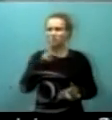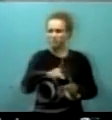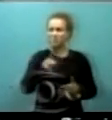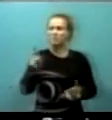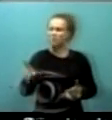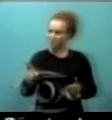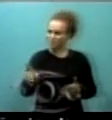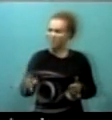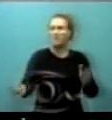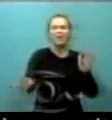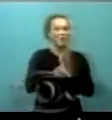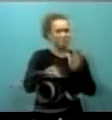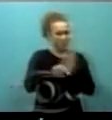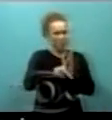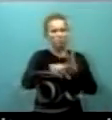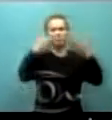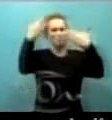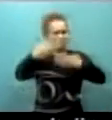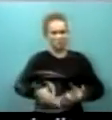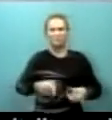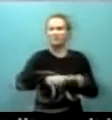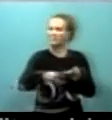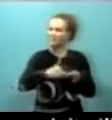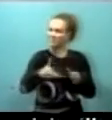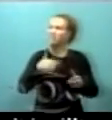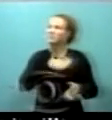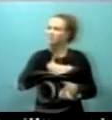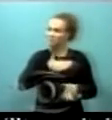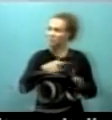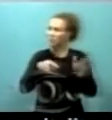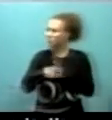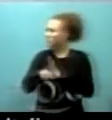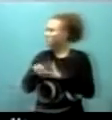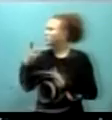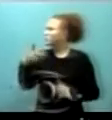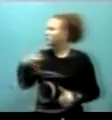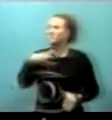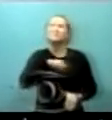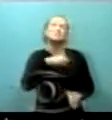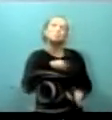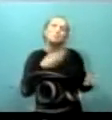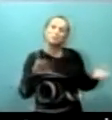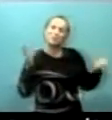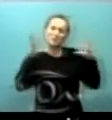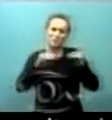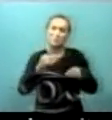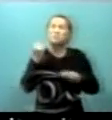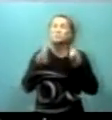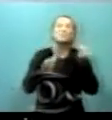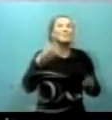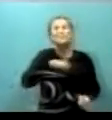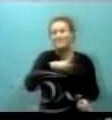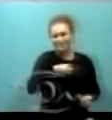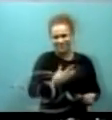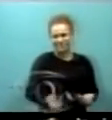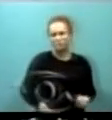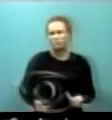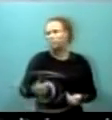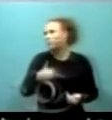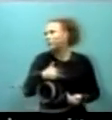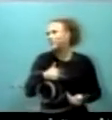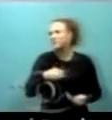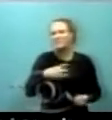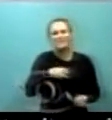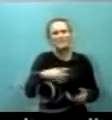cidadã joinvilense merecidamente. Bom, gostaria de saber o sentimento da noite de hoje. Como está se sentindo? Me sentindo